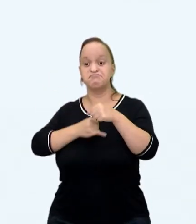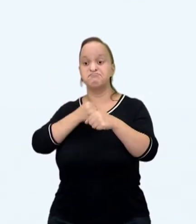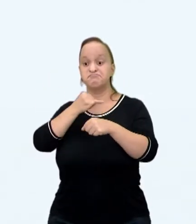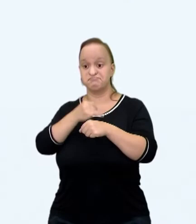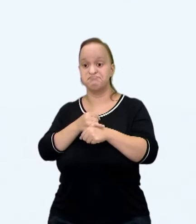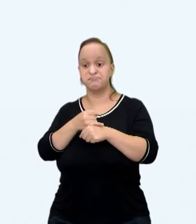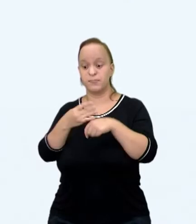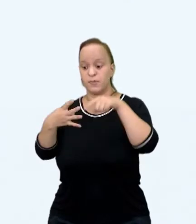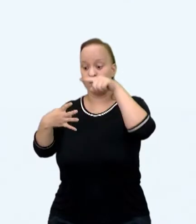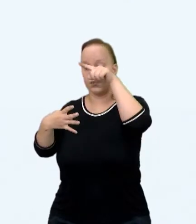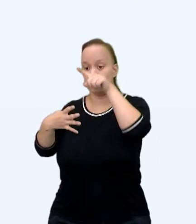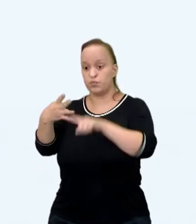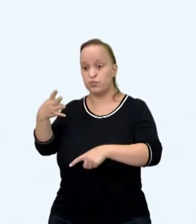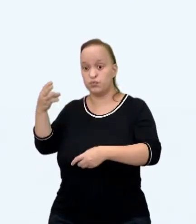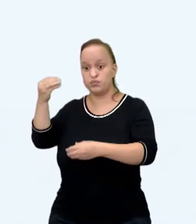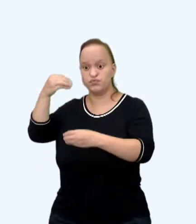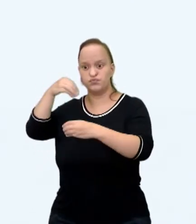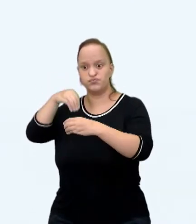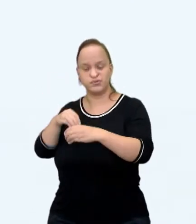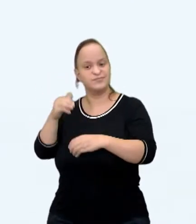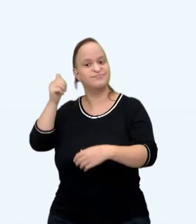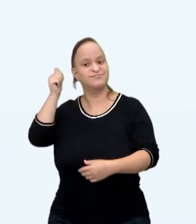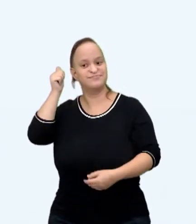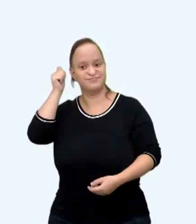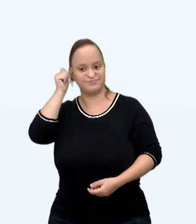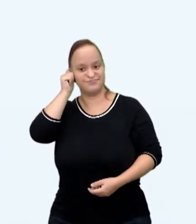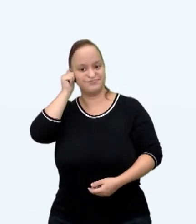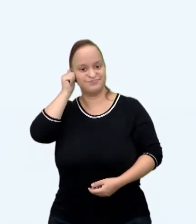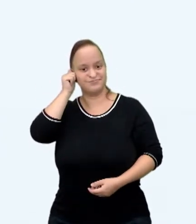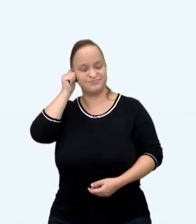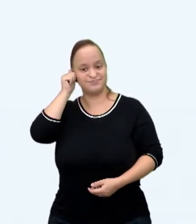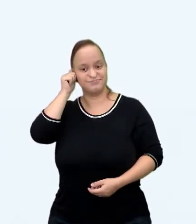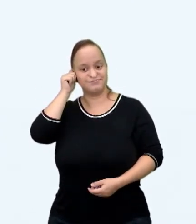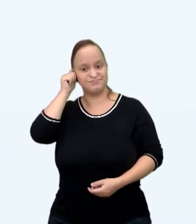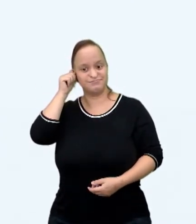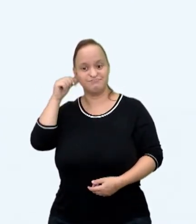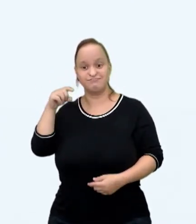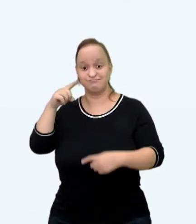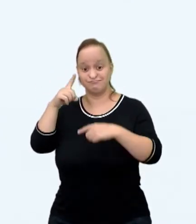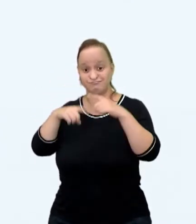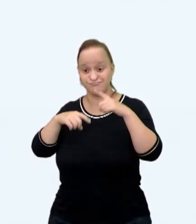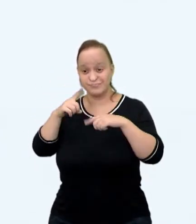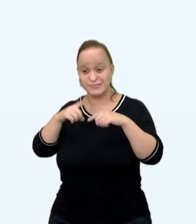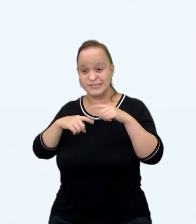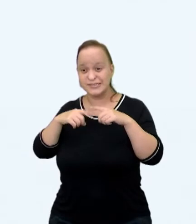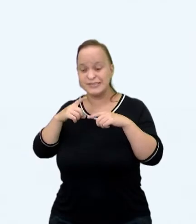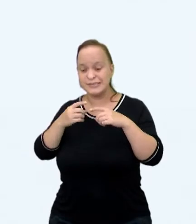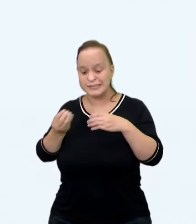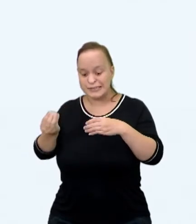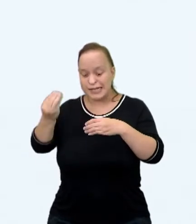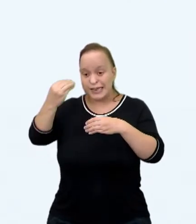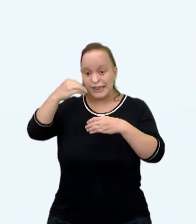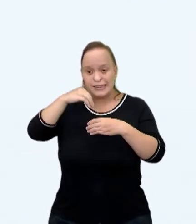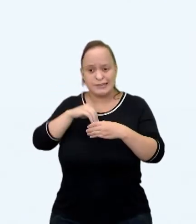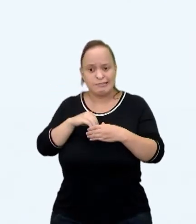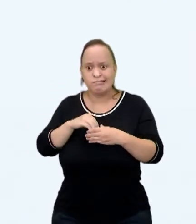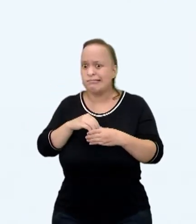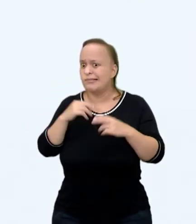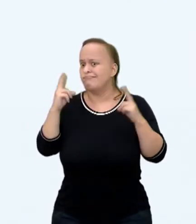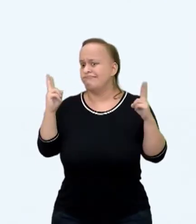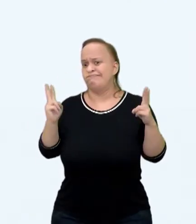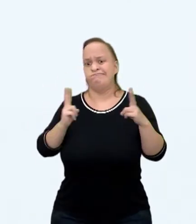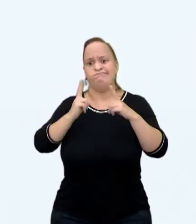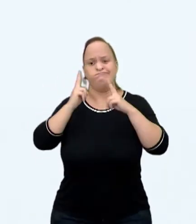quatro produtos e um. Então você tem uma um produto com grande valor agregado para você entregar no